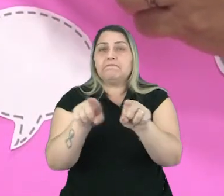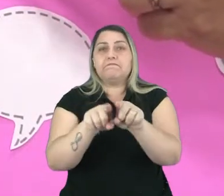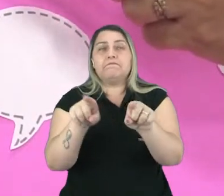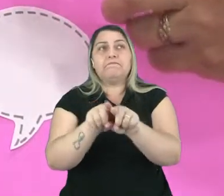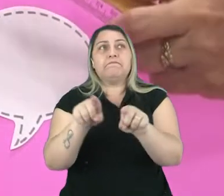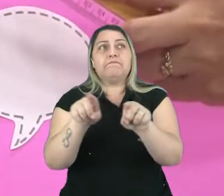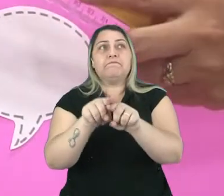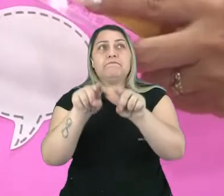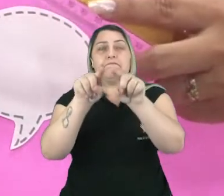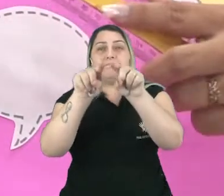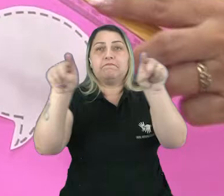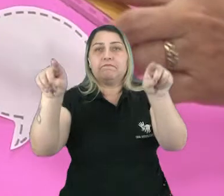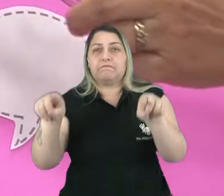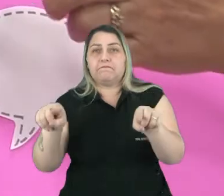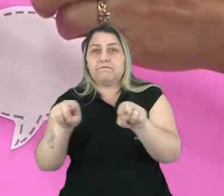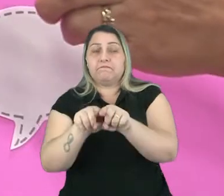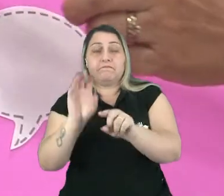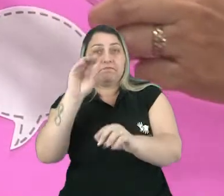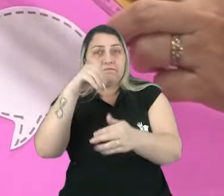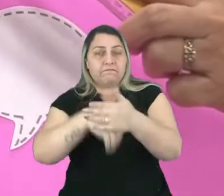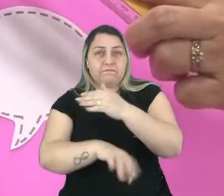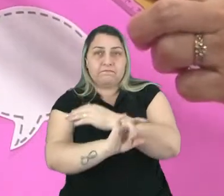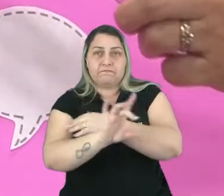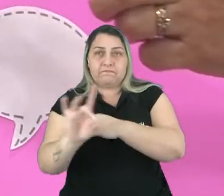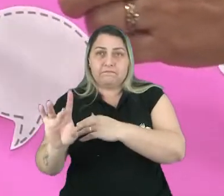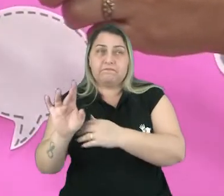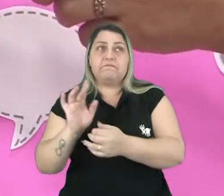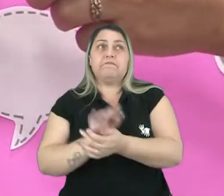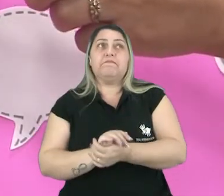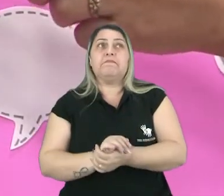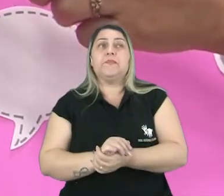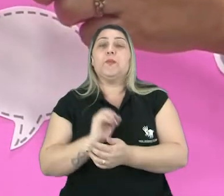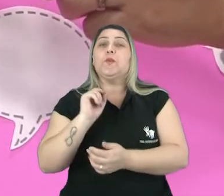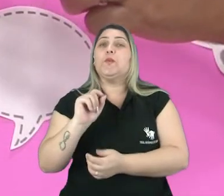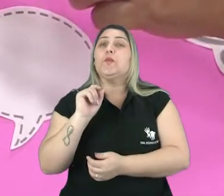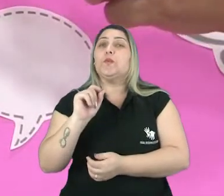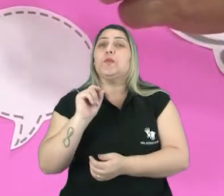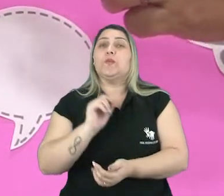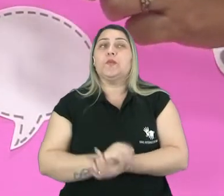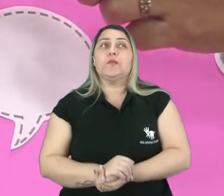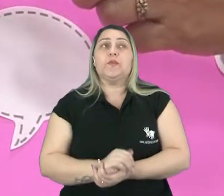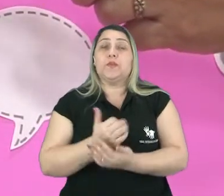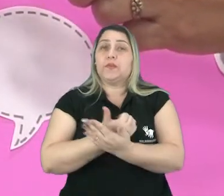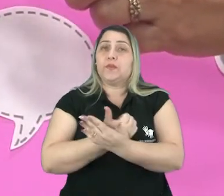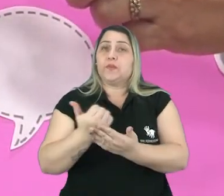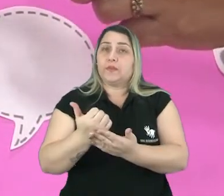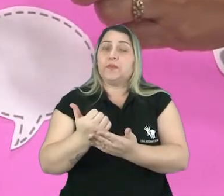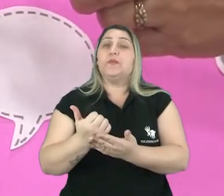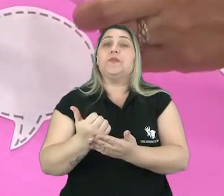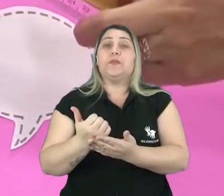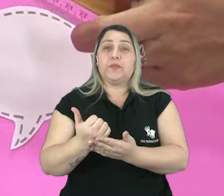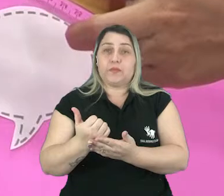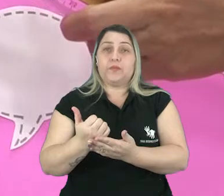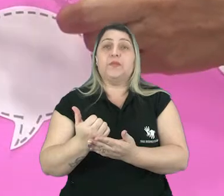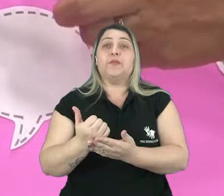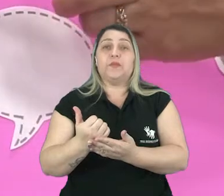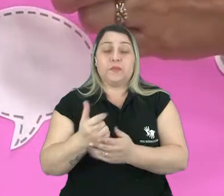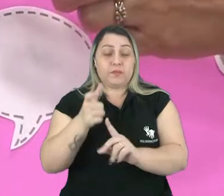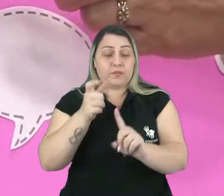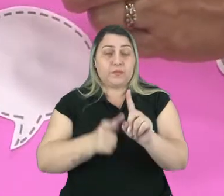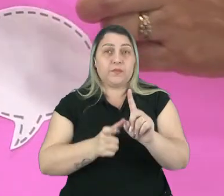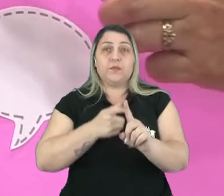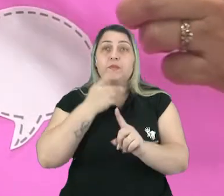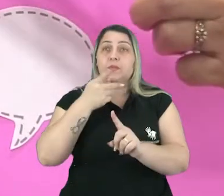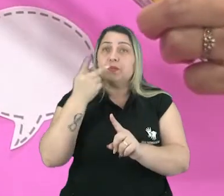também arredondados. E dentro de cada quadrinho vem o que? Vem a ação do personagem, o que os personagens